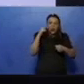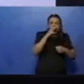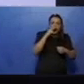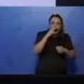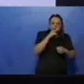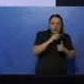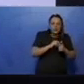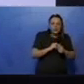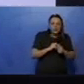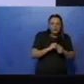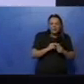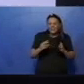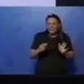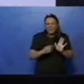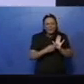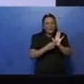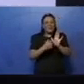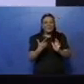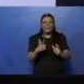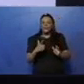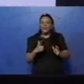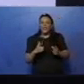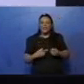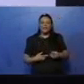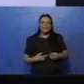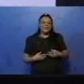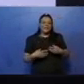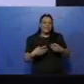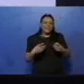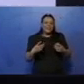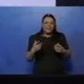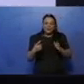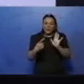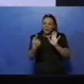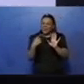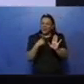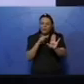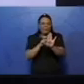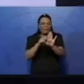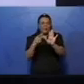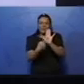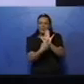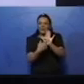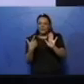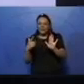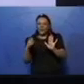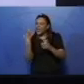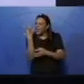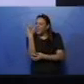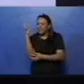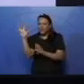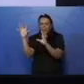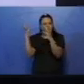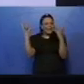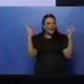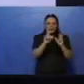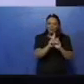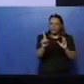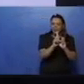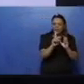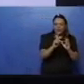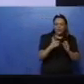mas tudo indica que não há clima para isso. Olha uma metáfora ali, clima. Esse clima é o clima? Não. Não